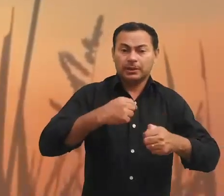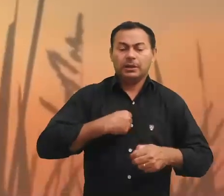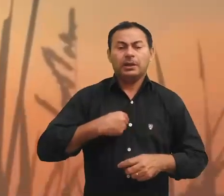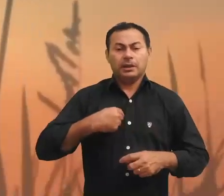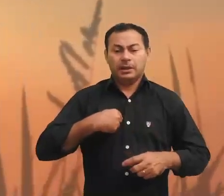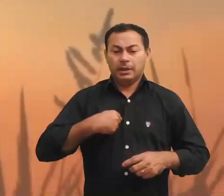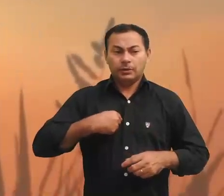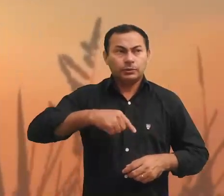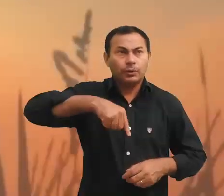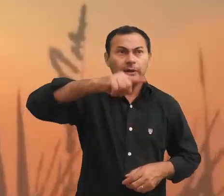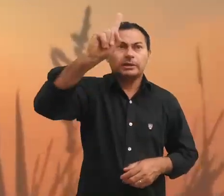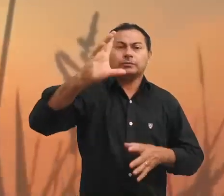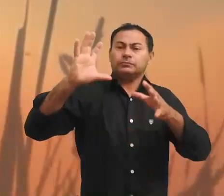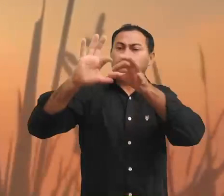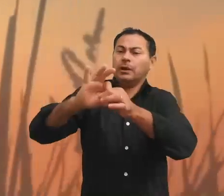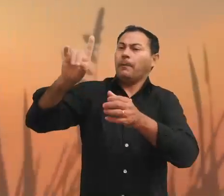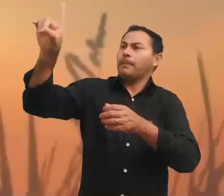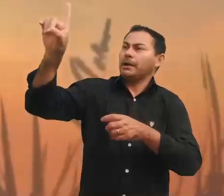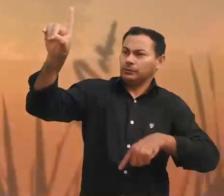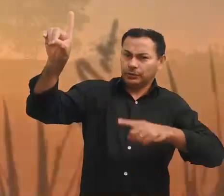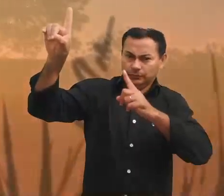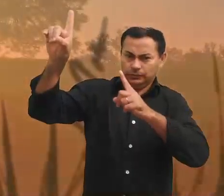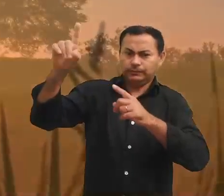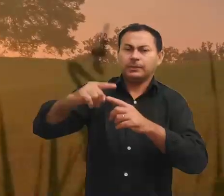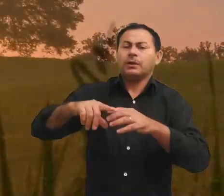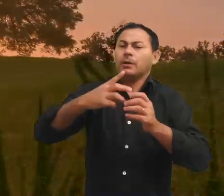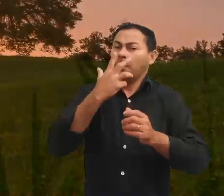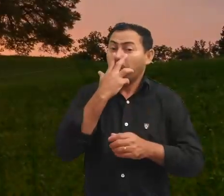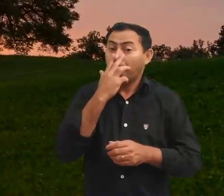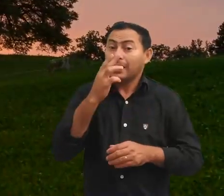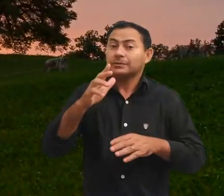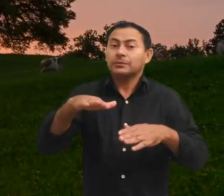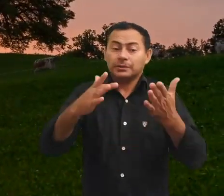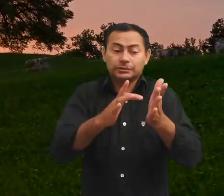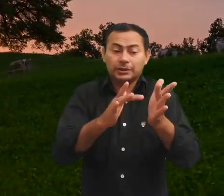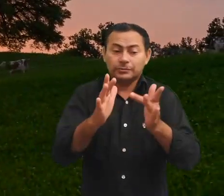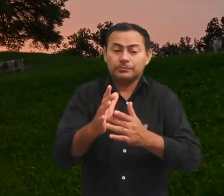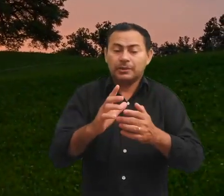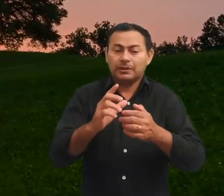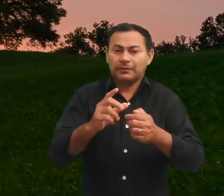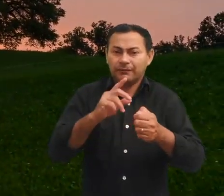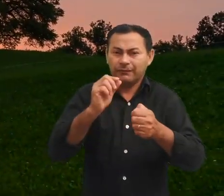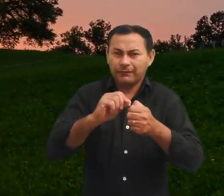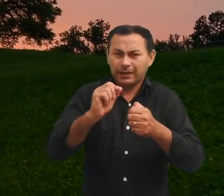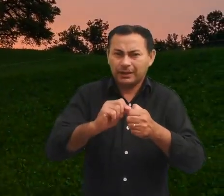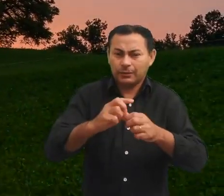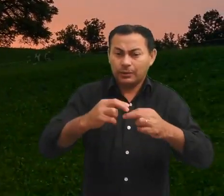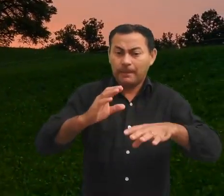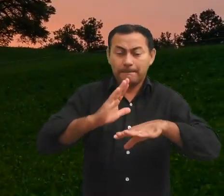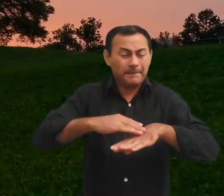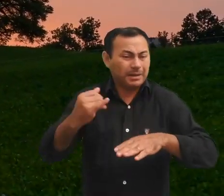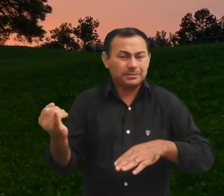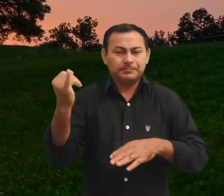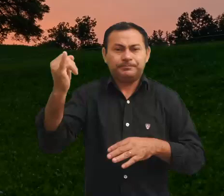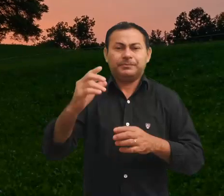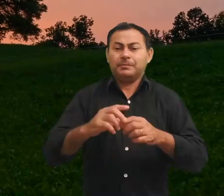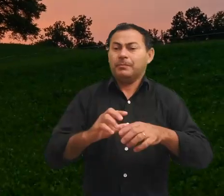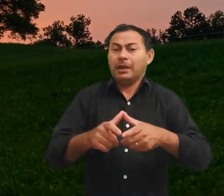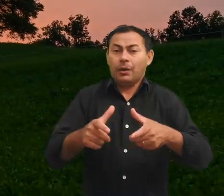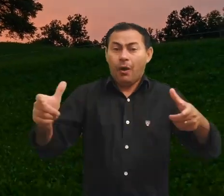que estas, porque eu estou indo para o Pai. Acho que quando Jesus disse fará coisas ainda